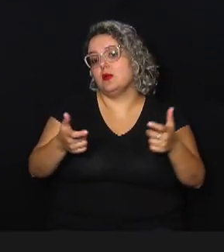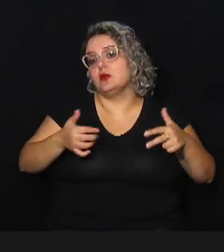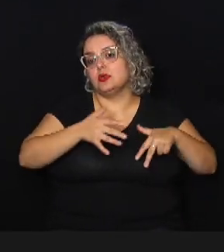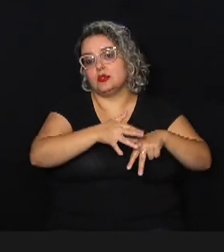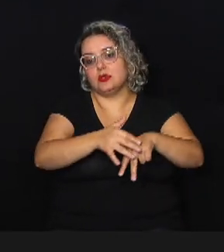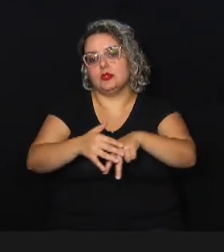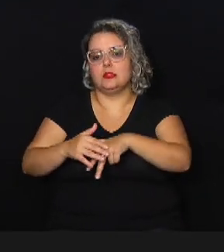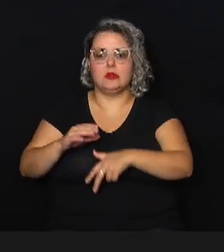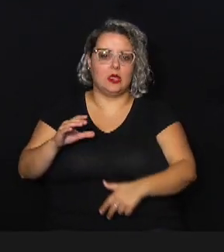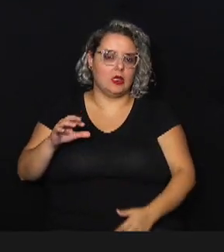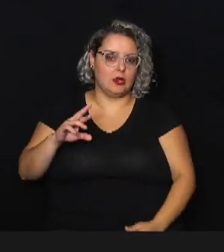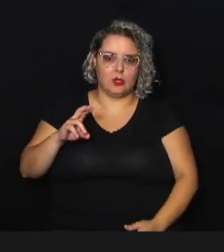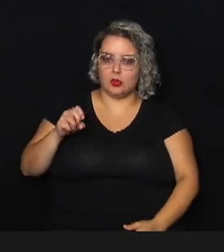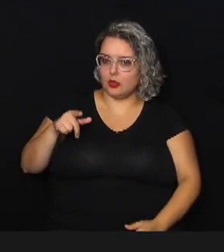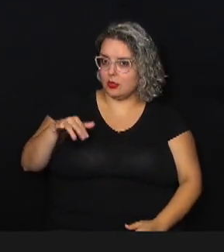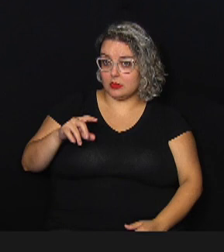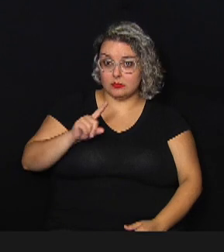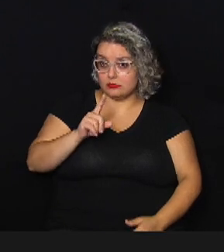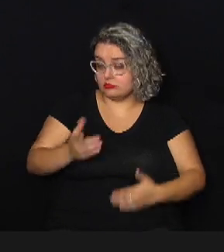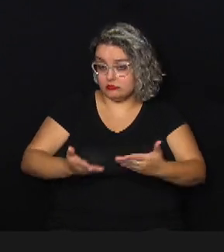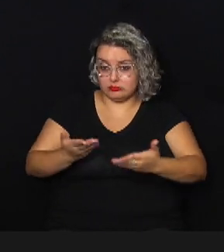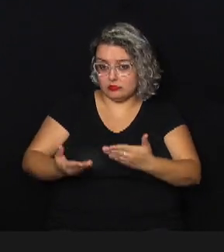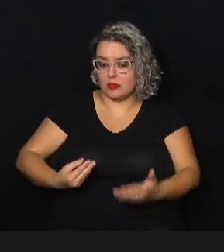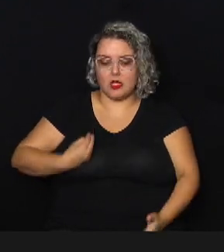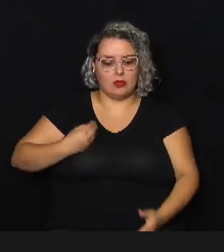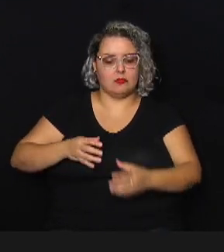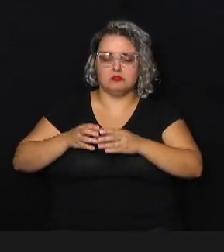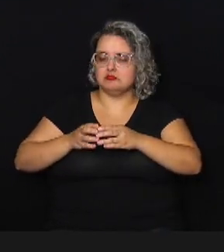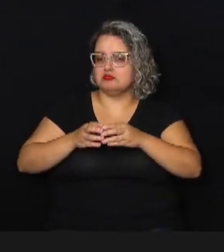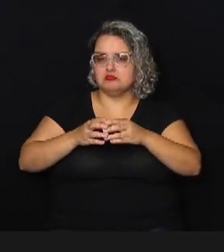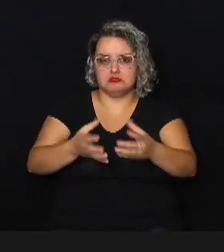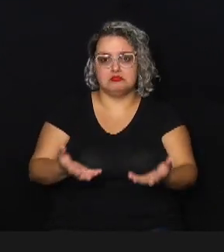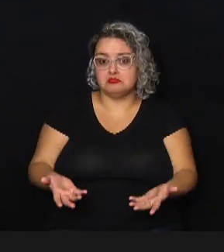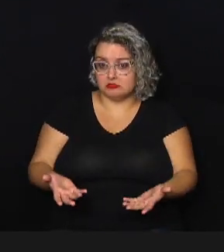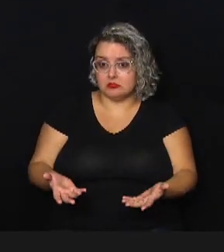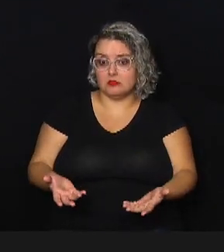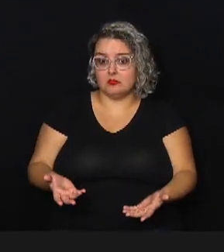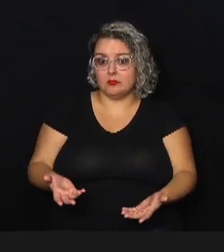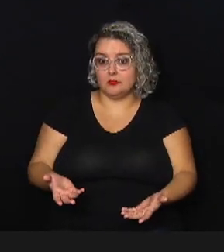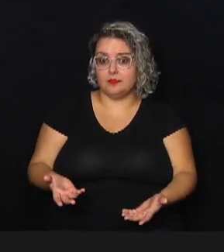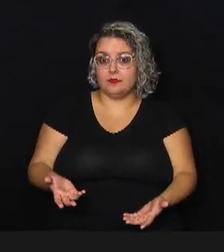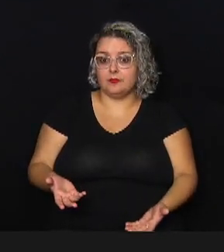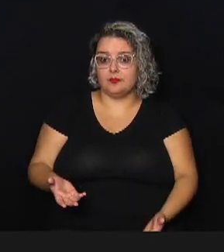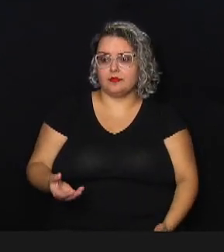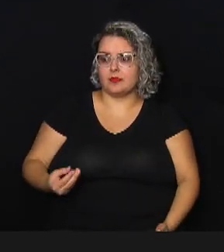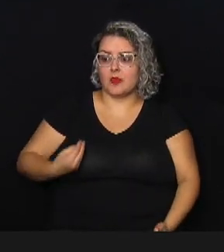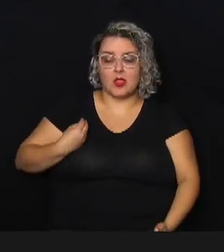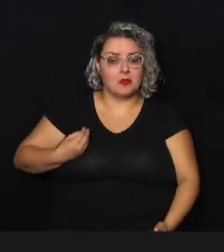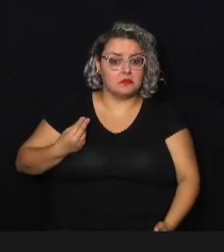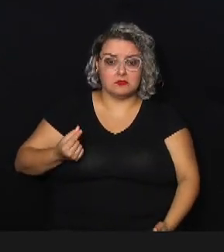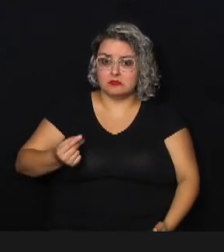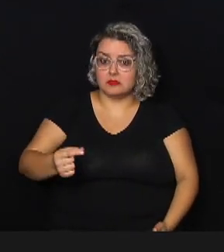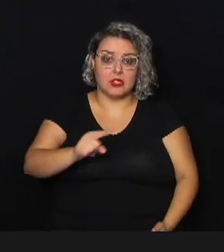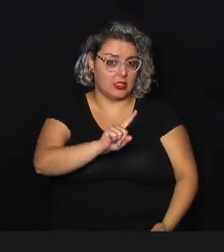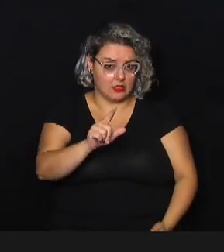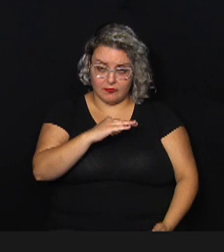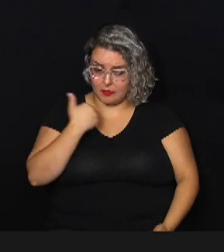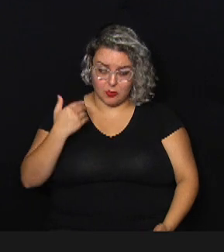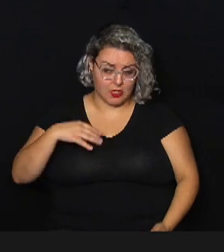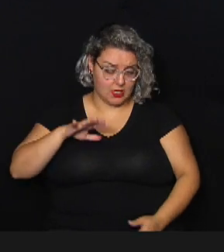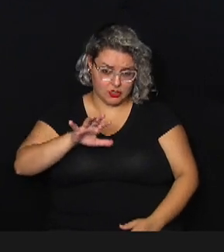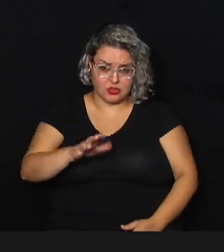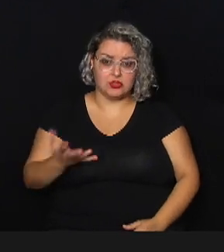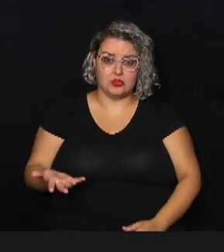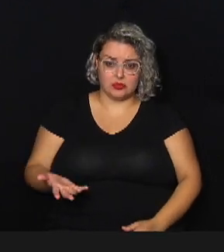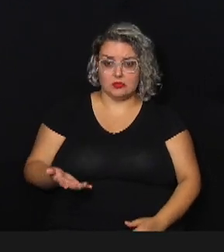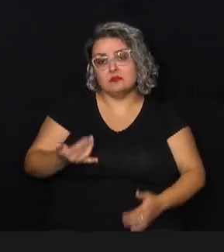não tratando. Ele vai viver com aquilo ali, e eu brinco e falo, você vai viver com isso e não vai morrer disso. Né? Então a gente acaba